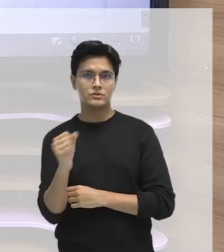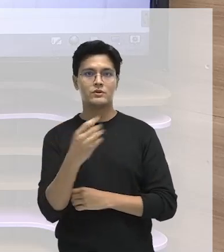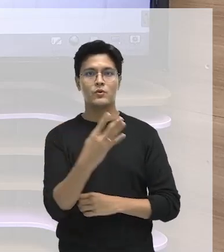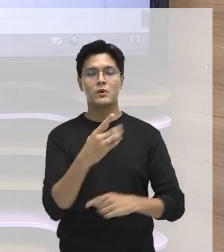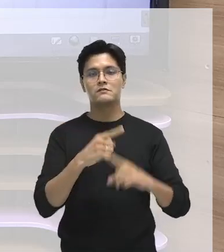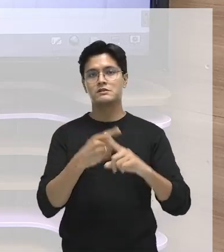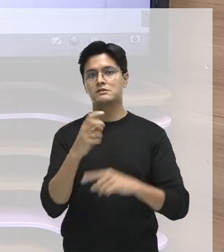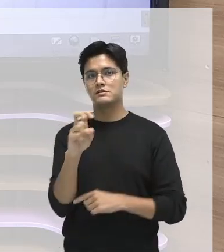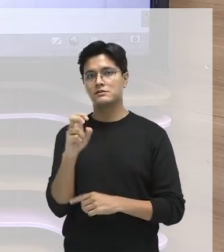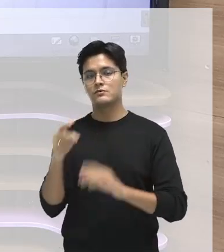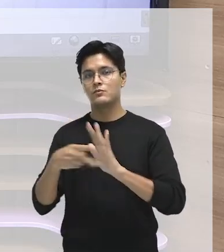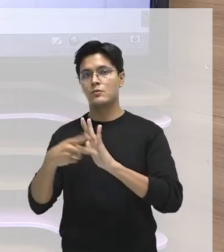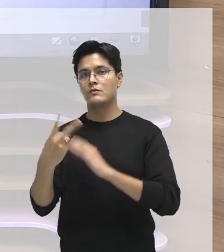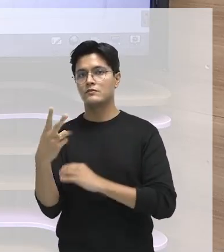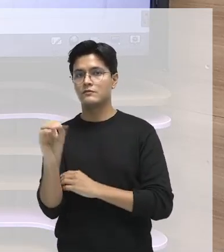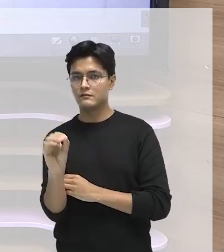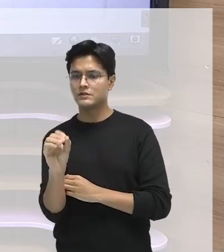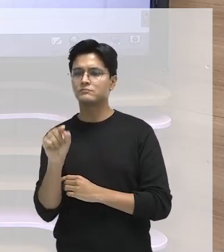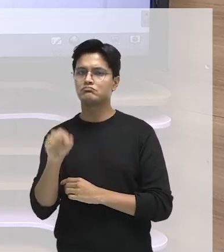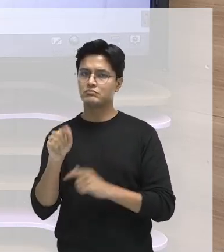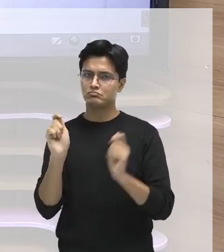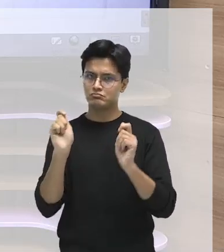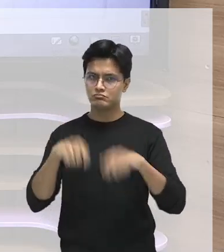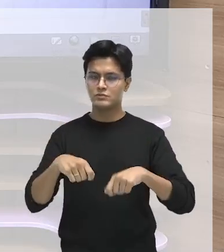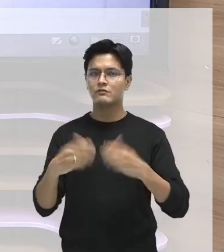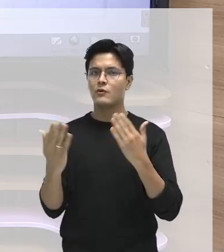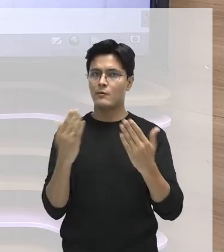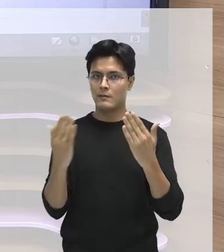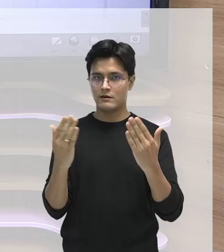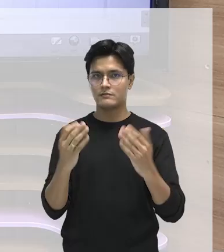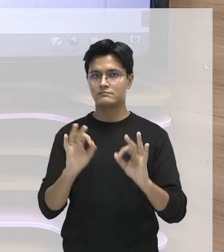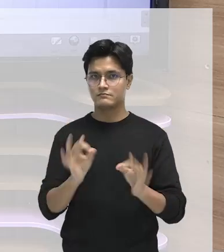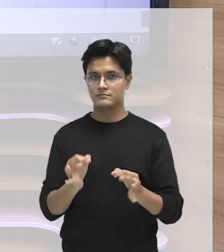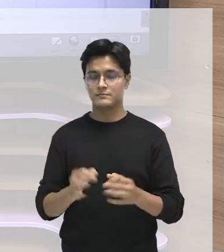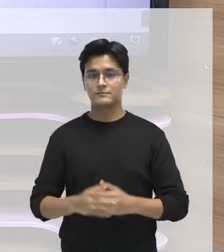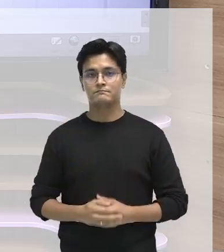20, coloca ali. Aí sim você consegue comparar tranquilamente.